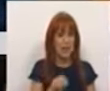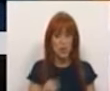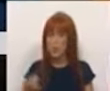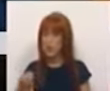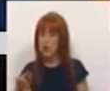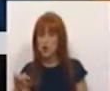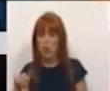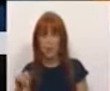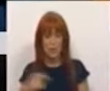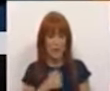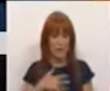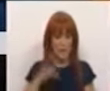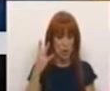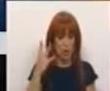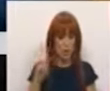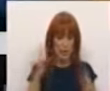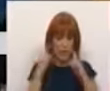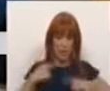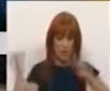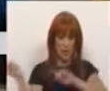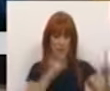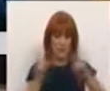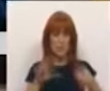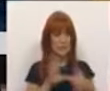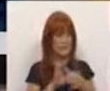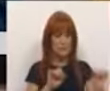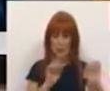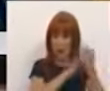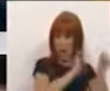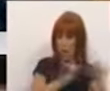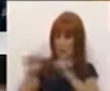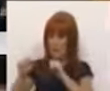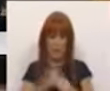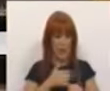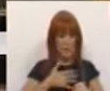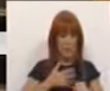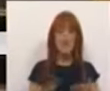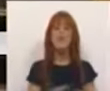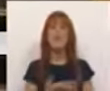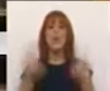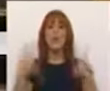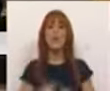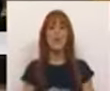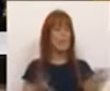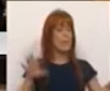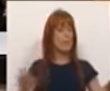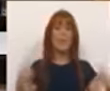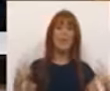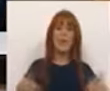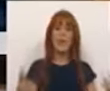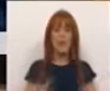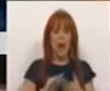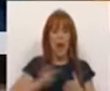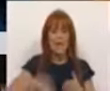Trata-se de duas empresas públicas de transportes que têm os respectivos acordos de empresa negociados entre as partes